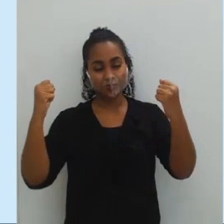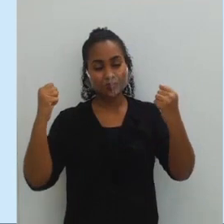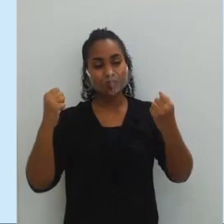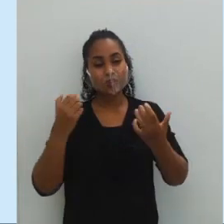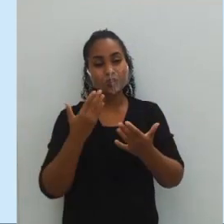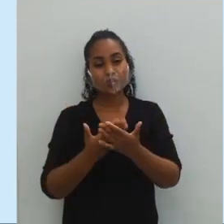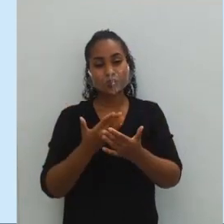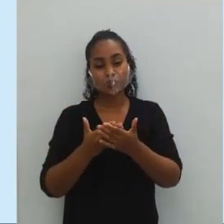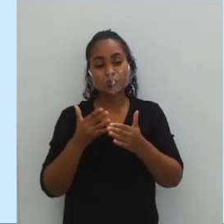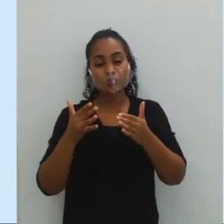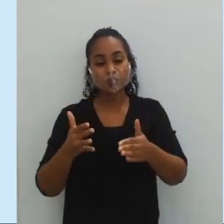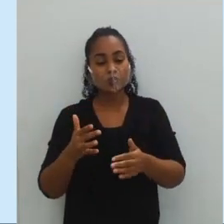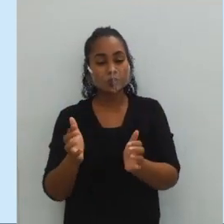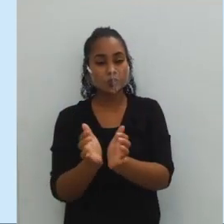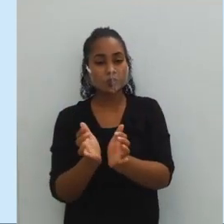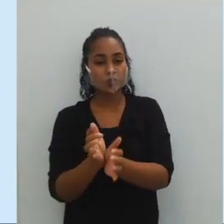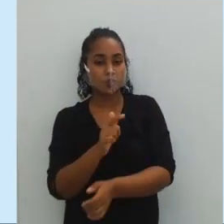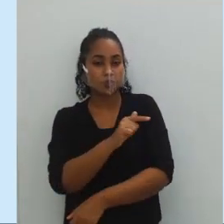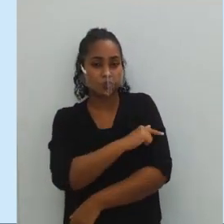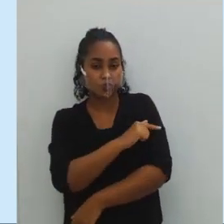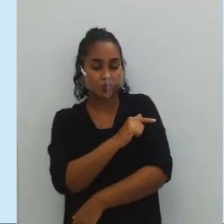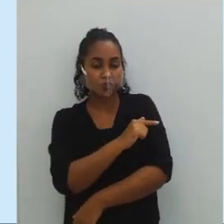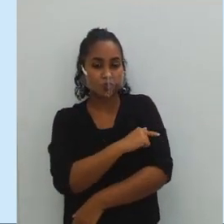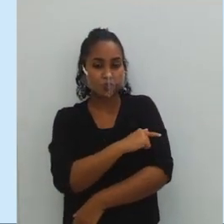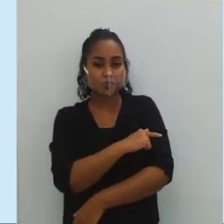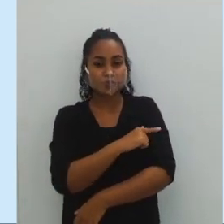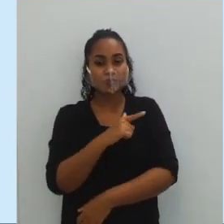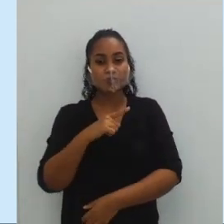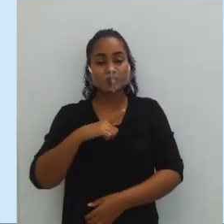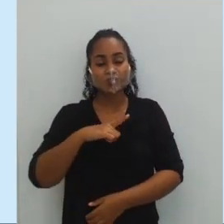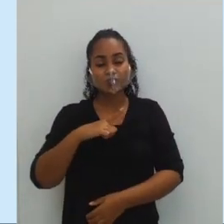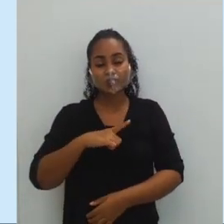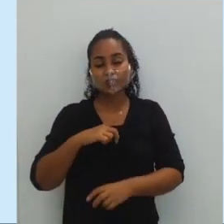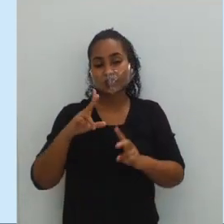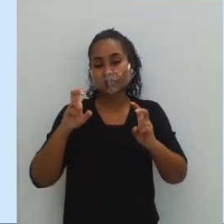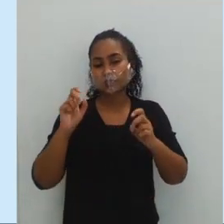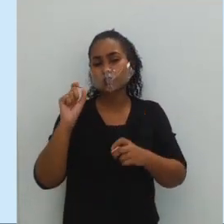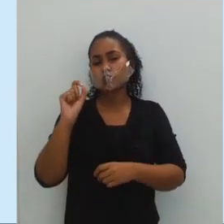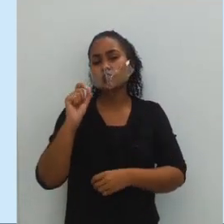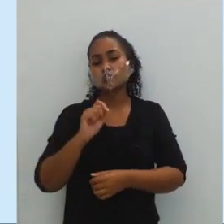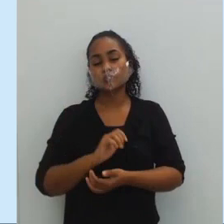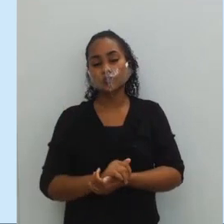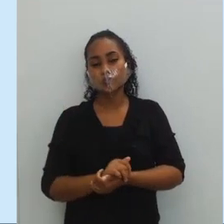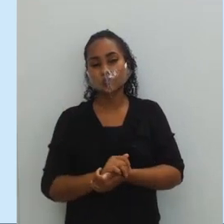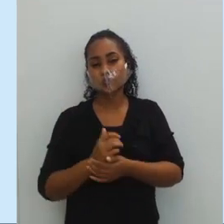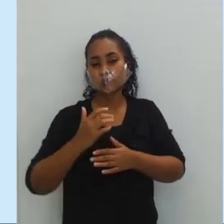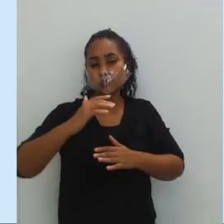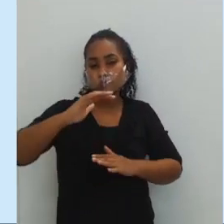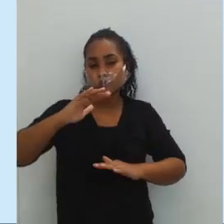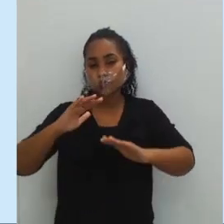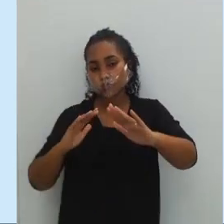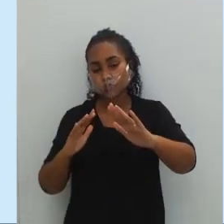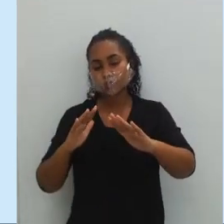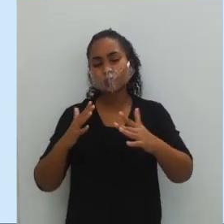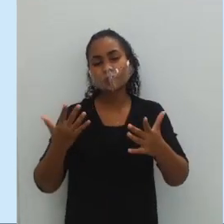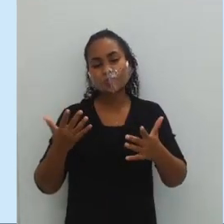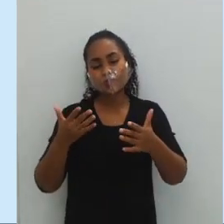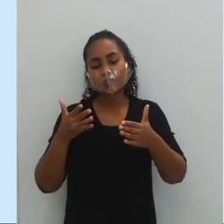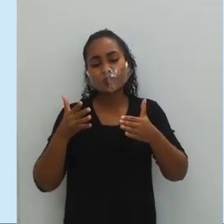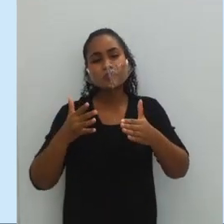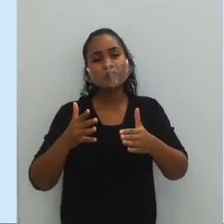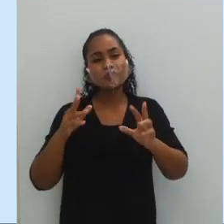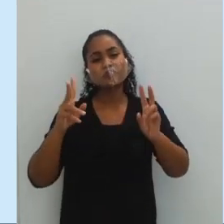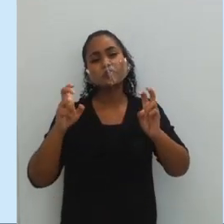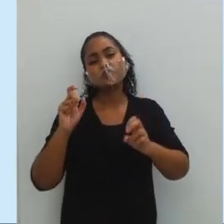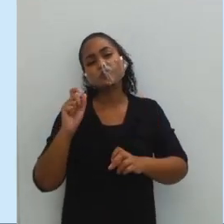Física, com a aula para os 7º anos, né? A nossa unidade temática de hoje é lutas,